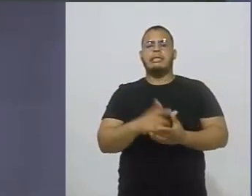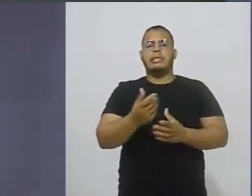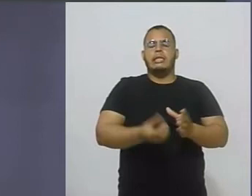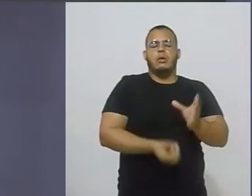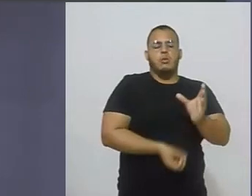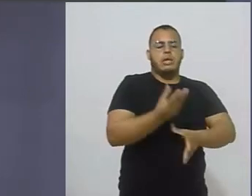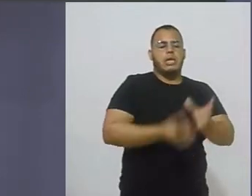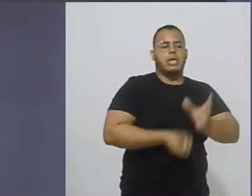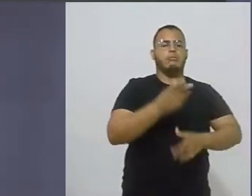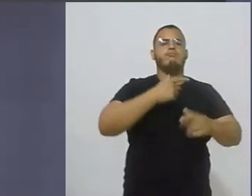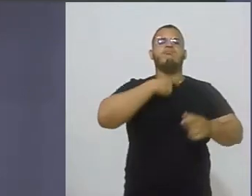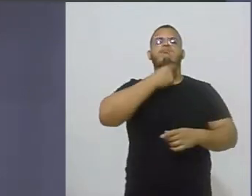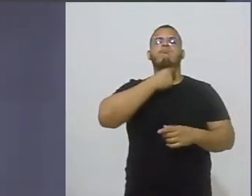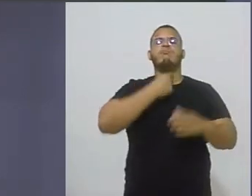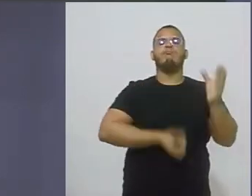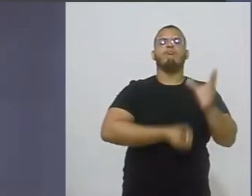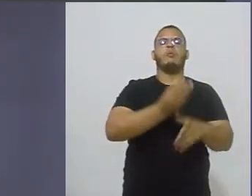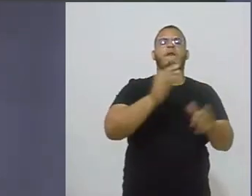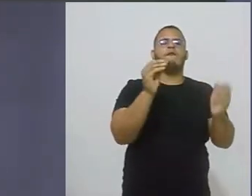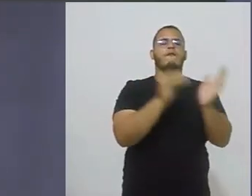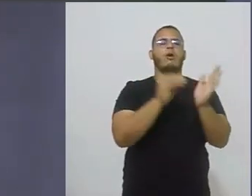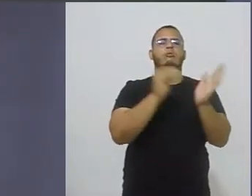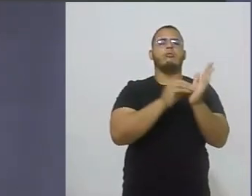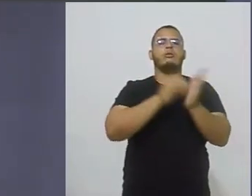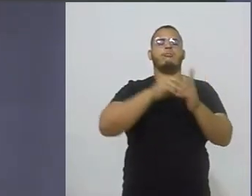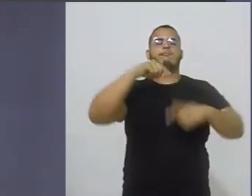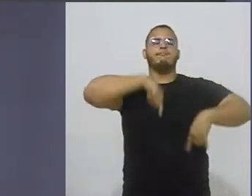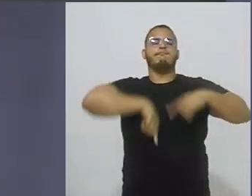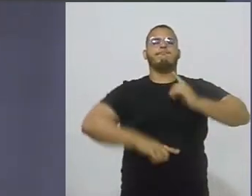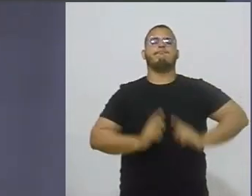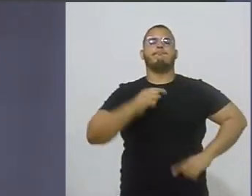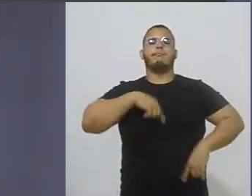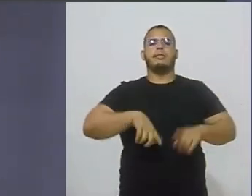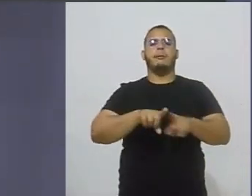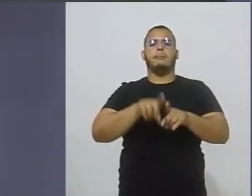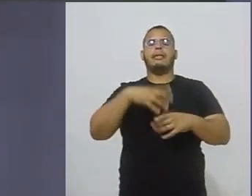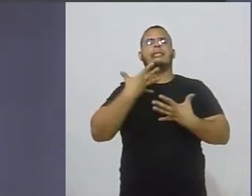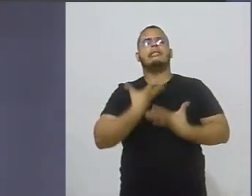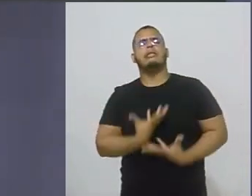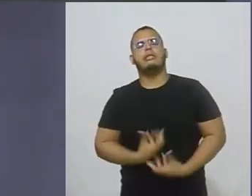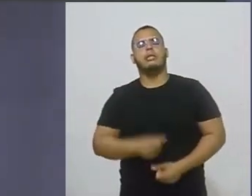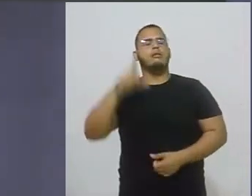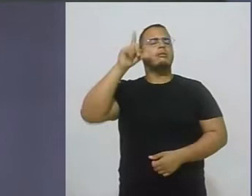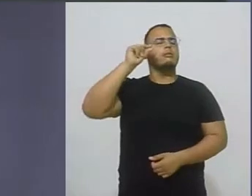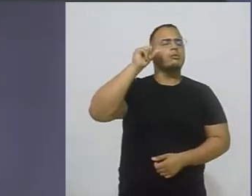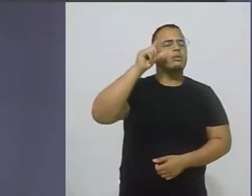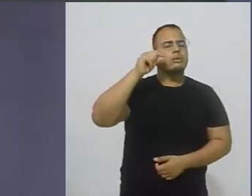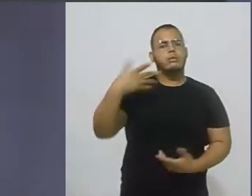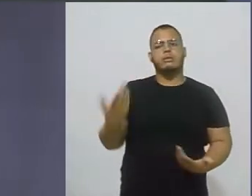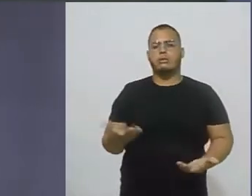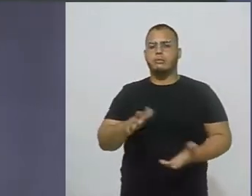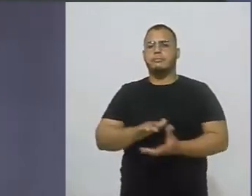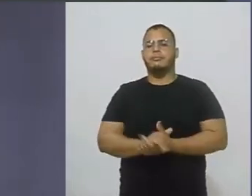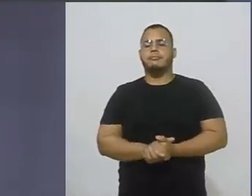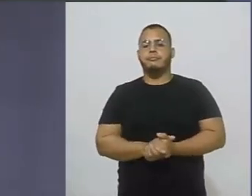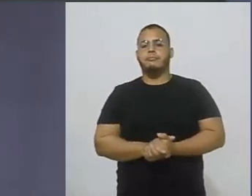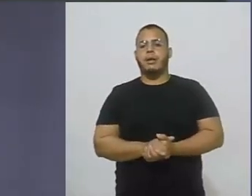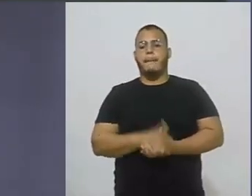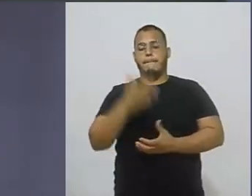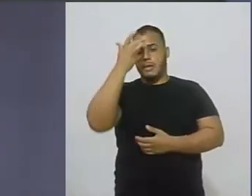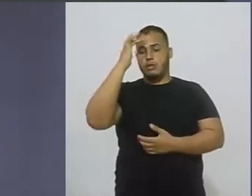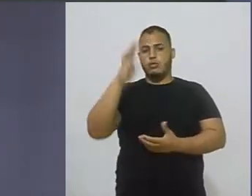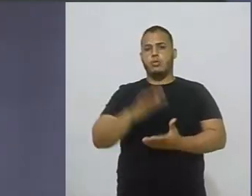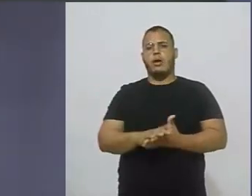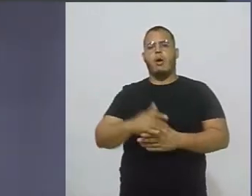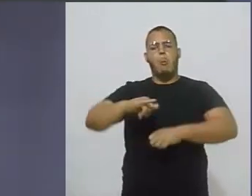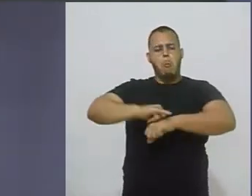vai provocar aí principalmente o ganho do peso, indisposição, certo? Na pessoa, sonolência também. Então, a pessoa que começa a ganhar